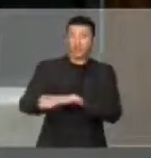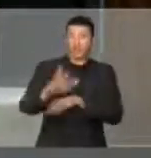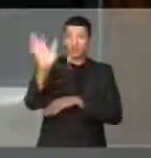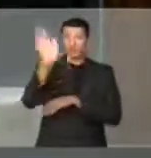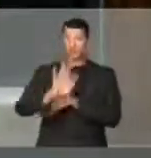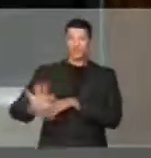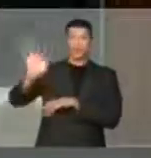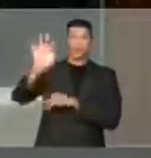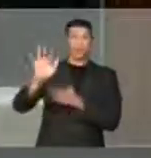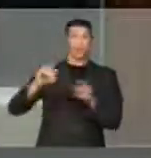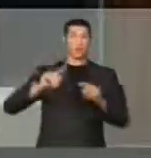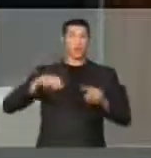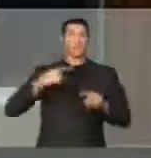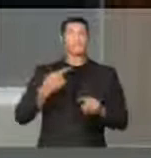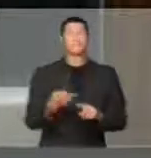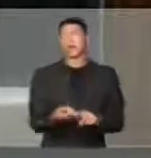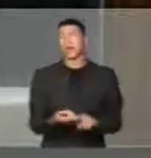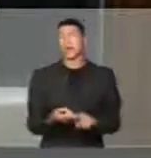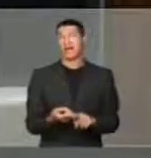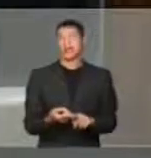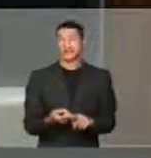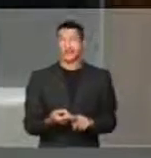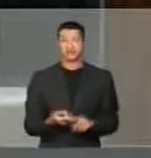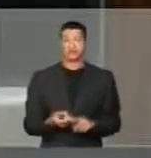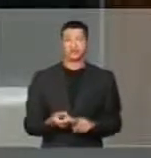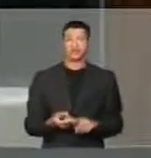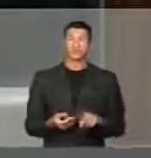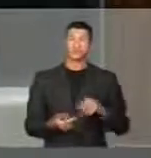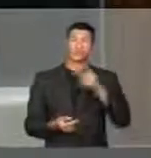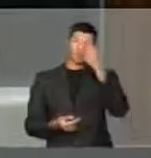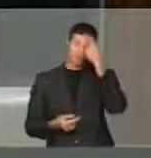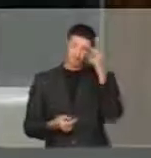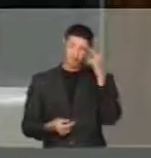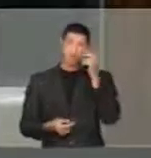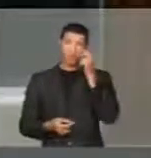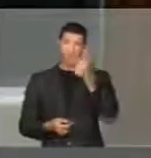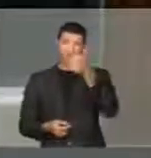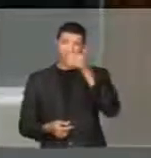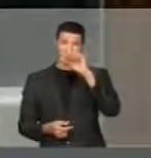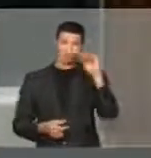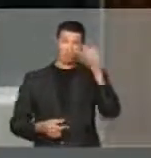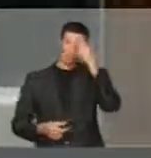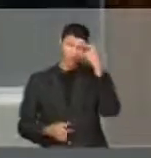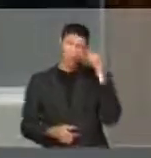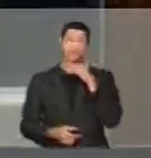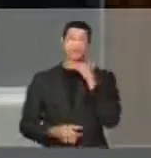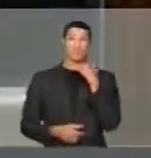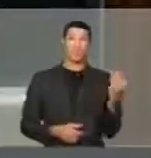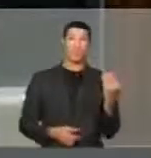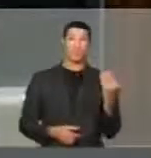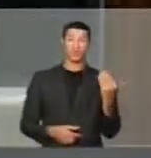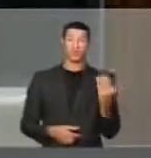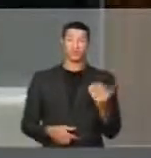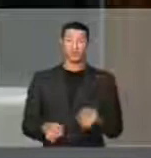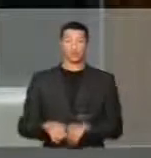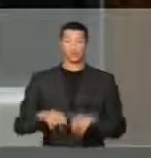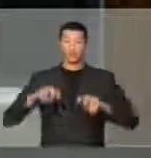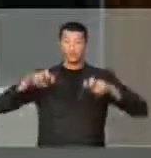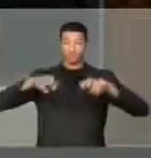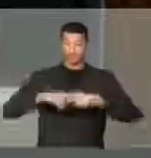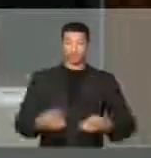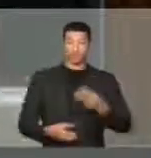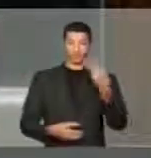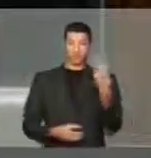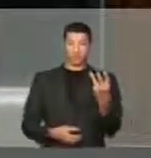federais. Mais de pessoas, quase 100 pessoas mortas. Dentre esses acidentes,